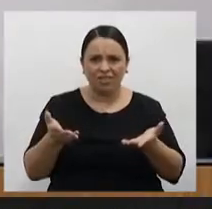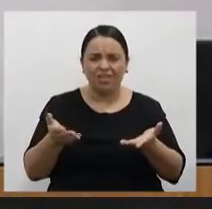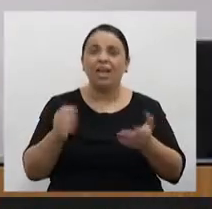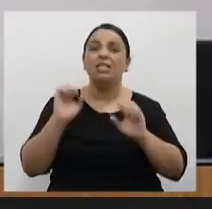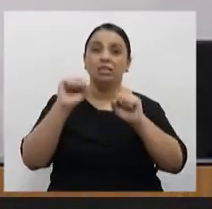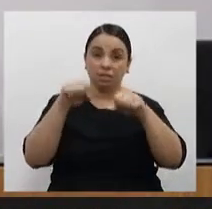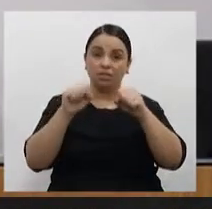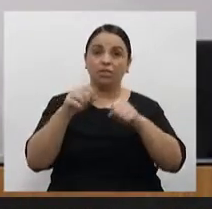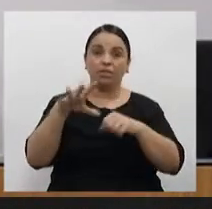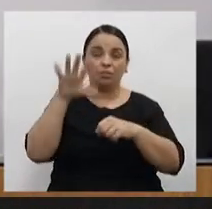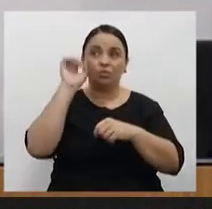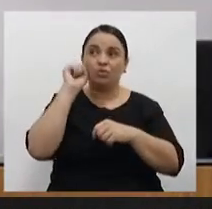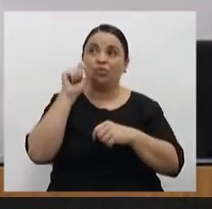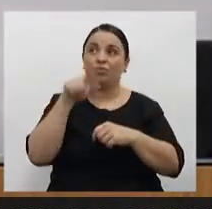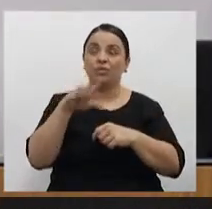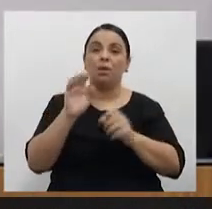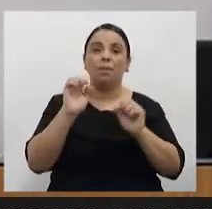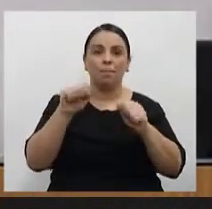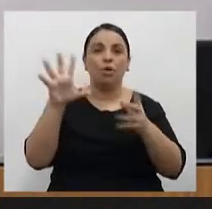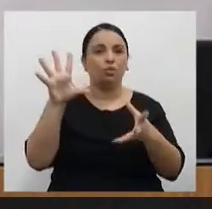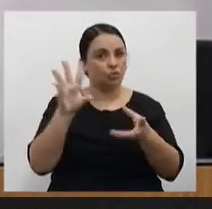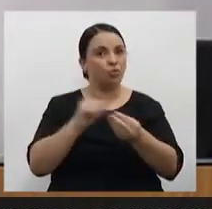para concluir...